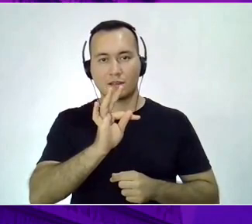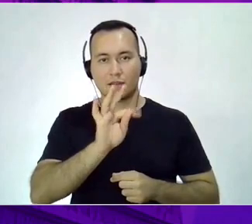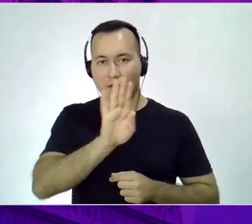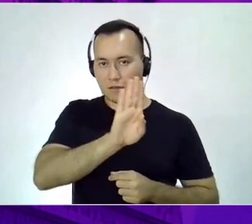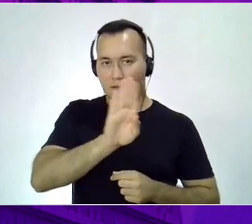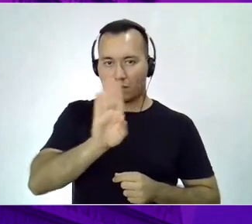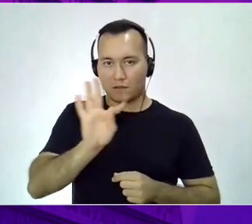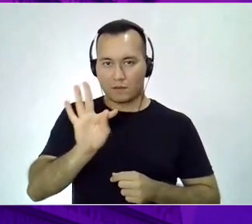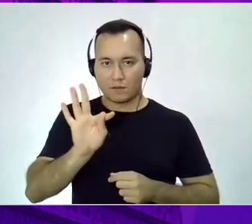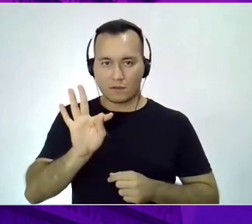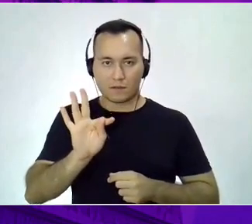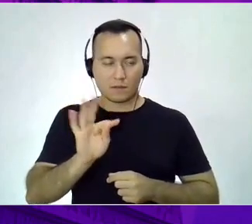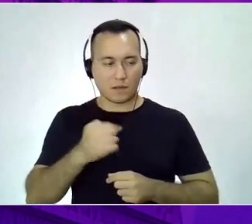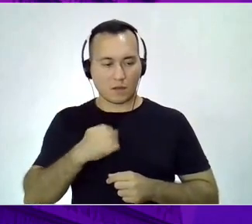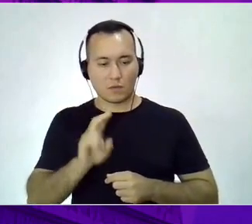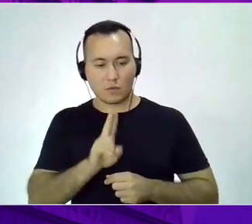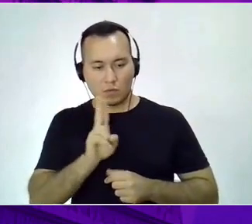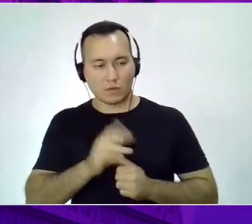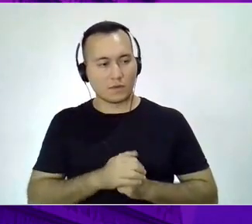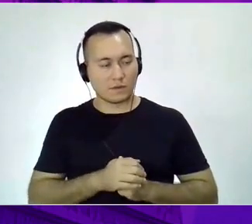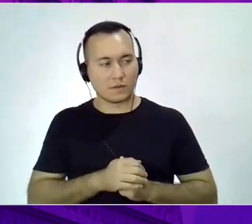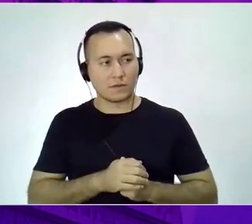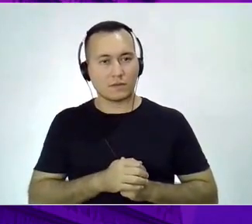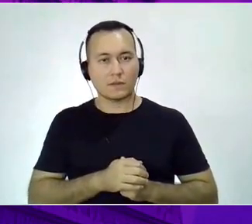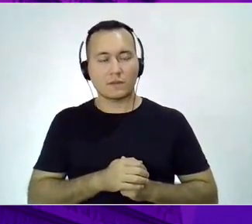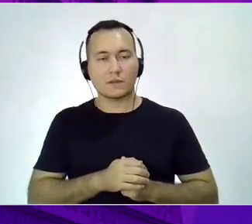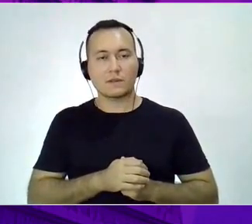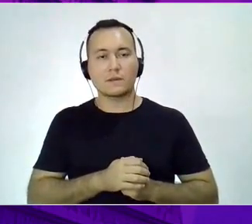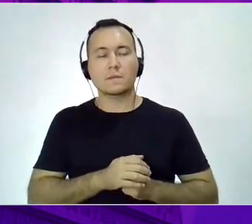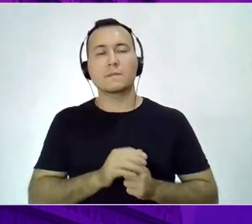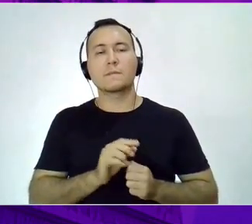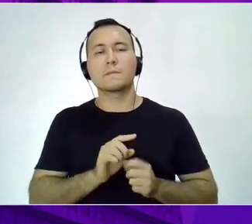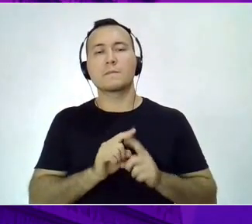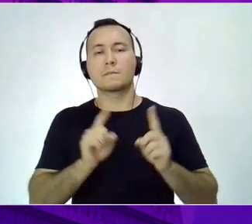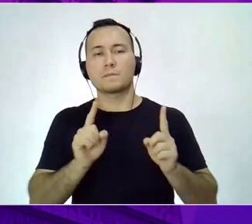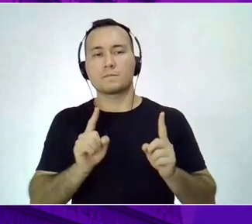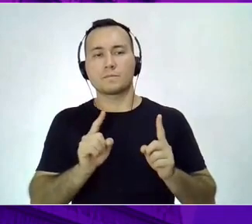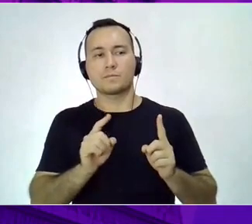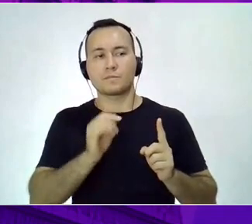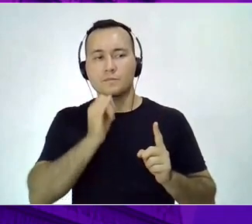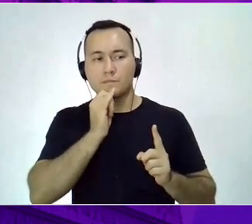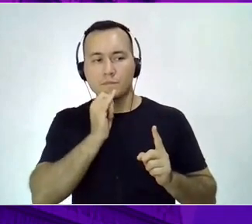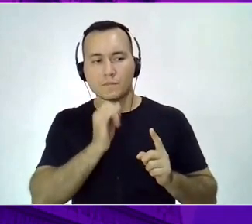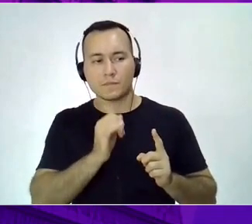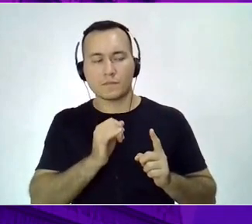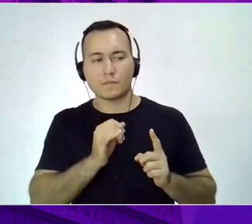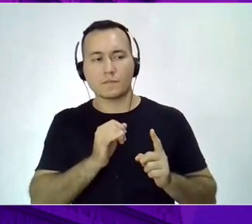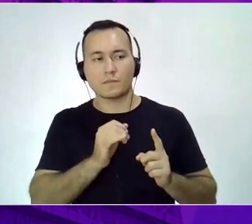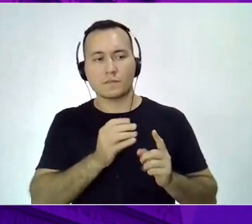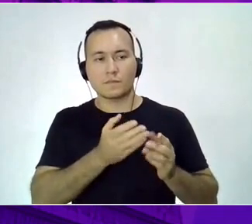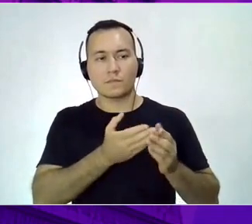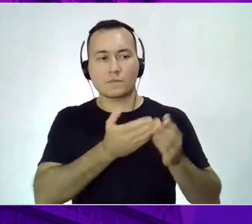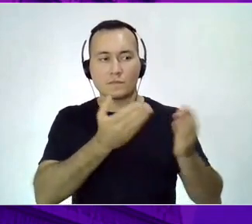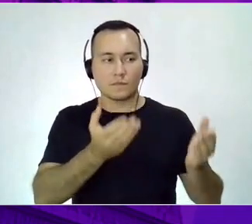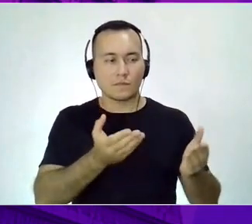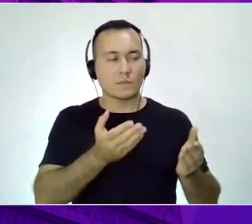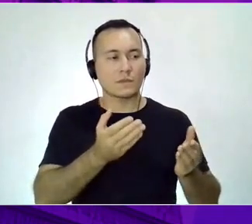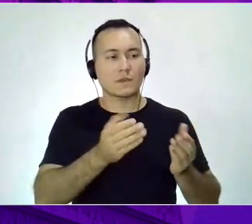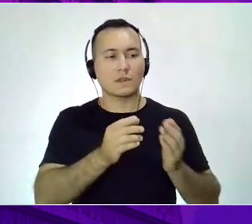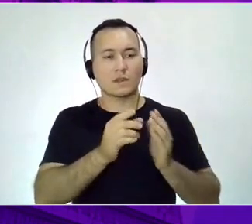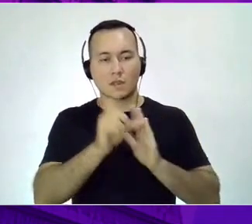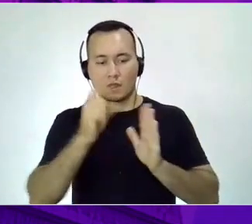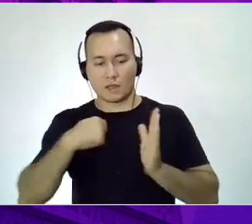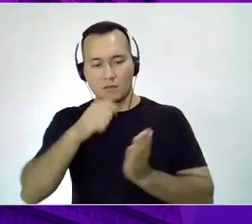preocupação fundamental em utilizar o Gherkin para gerar automação a partir dele. Estou falando de fato, escrever